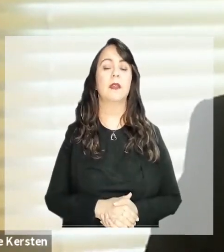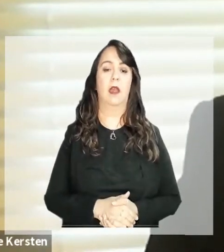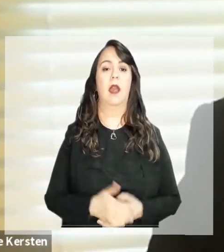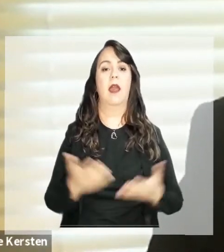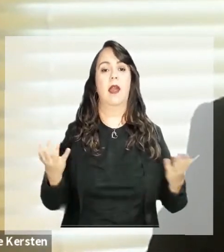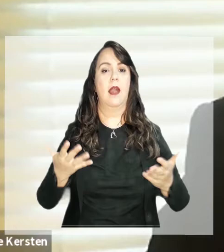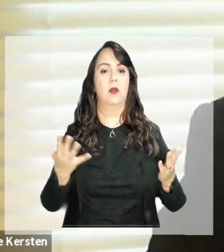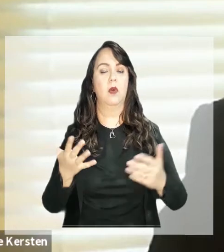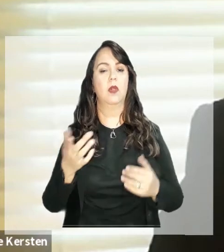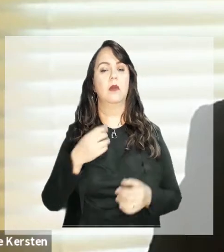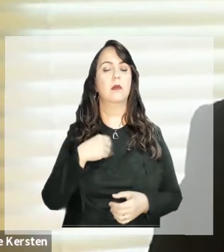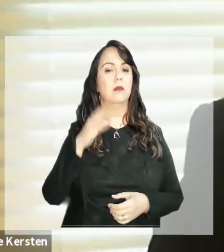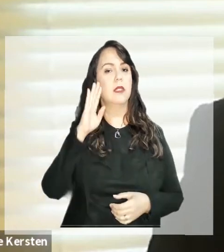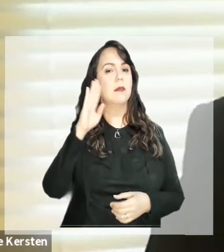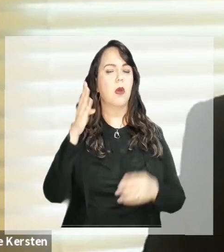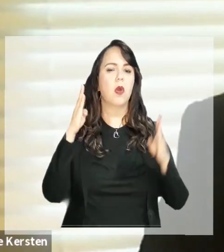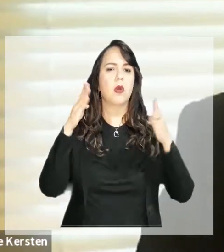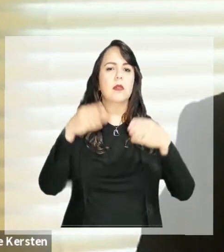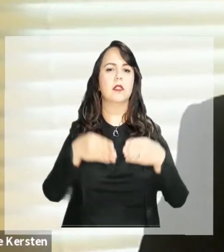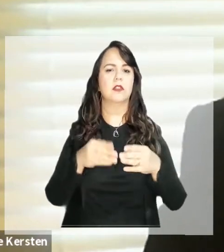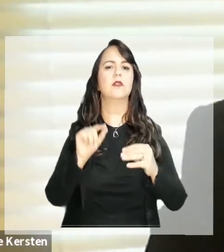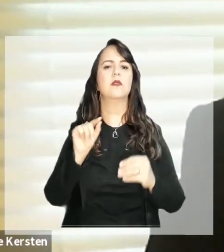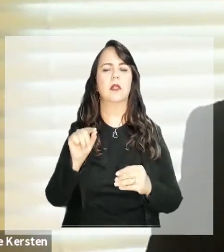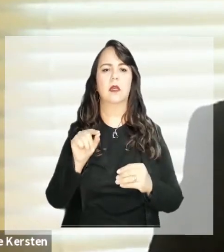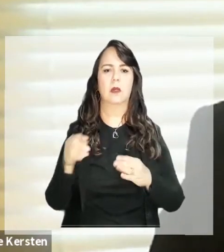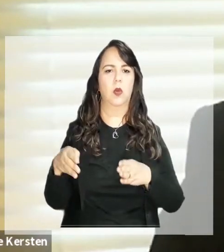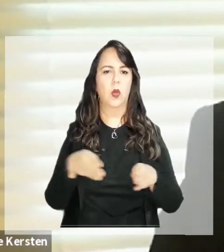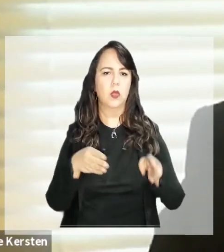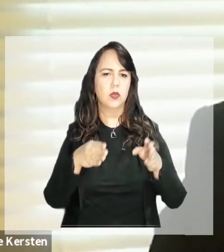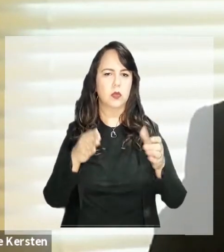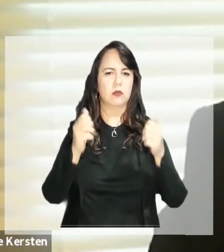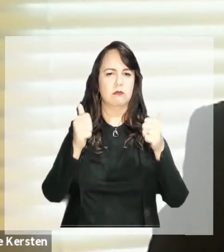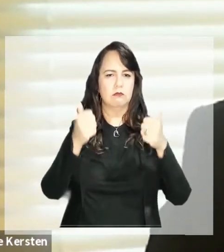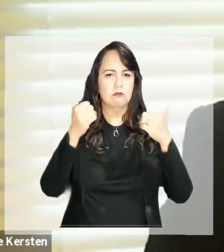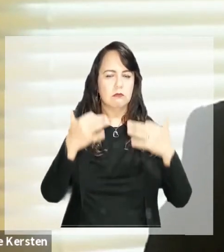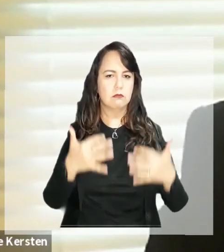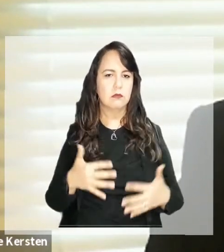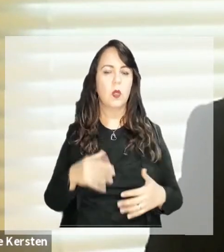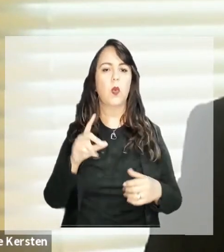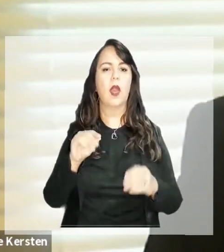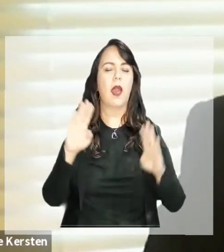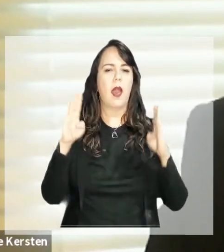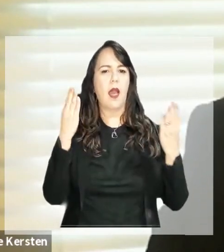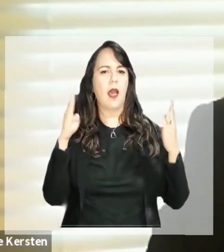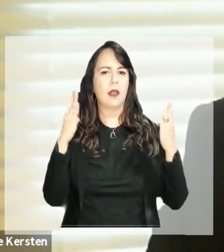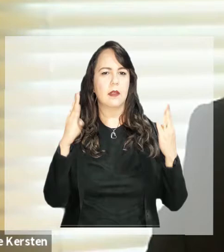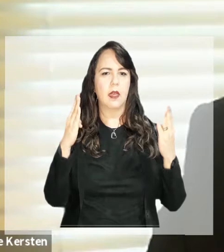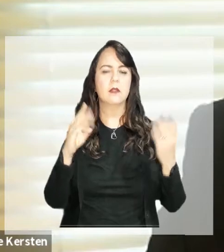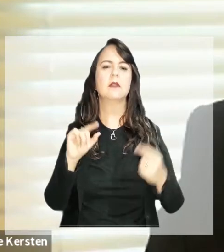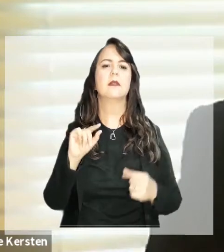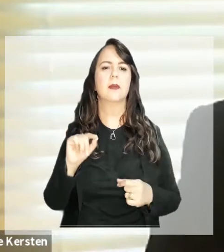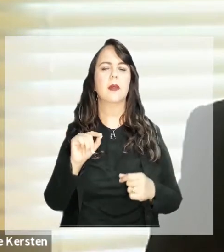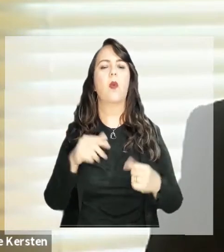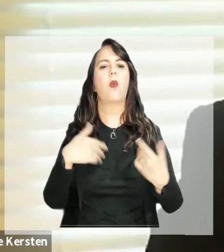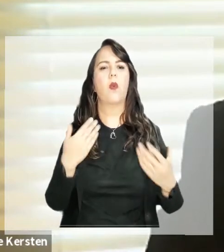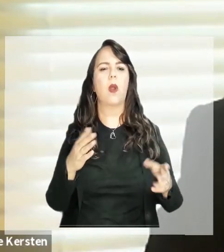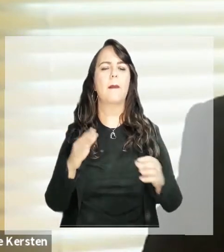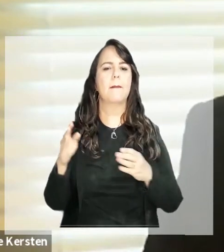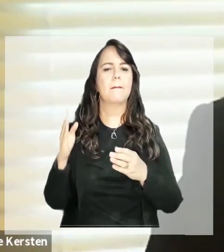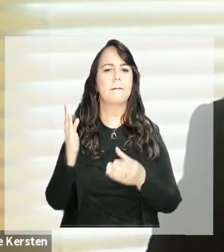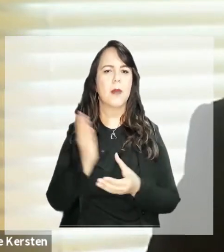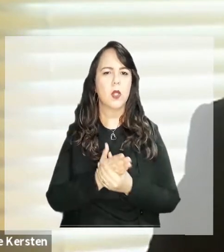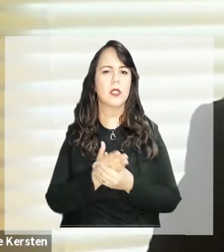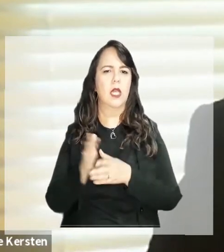linha interdisciplinar da análise do fenômeno da gestão processual, neste caso, a